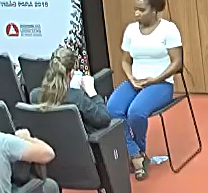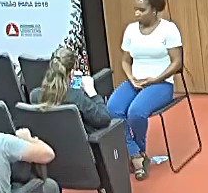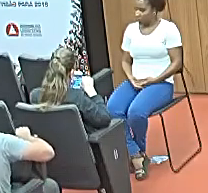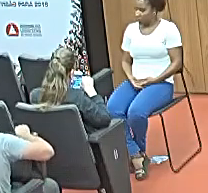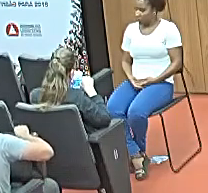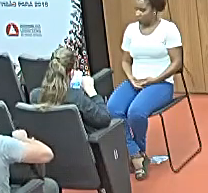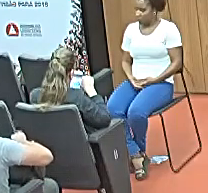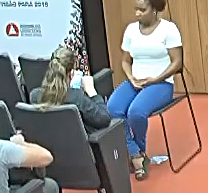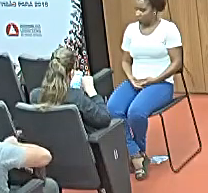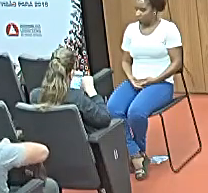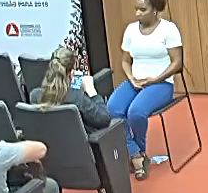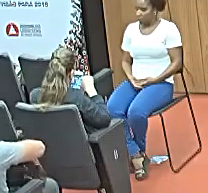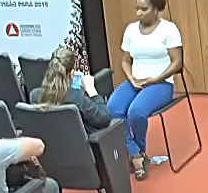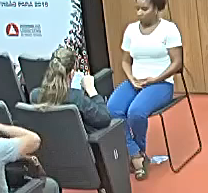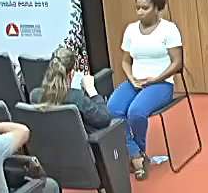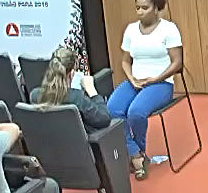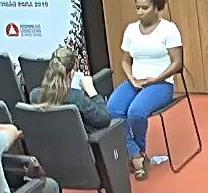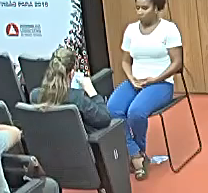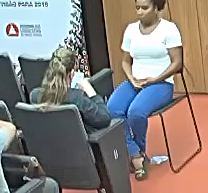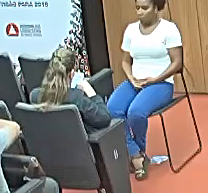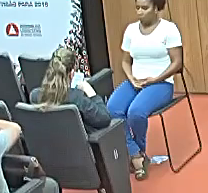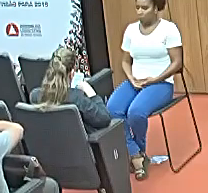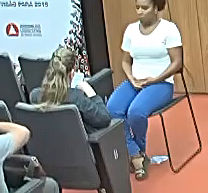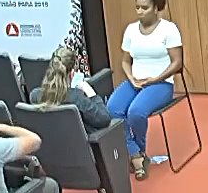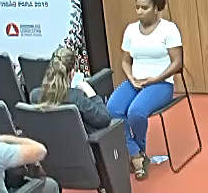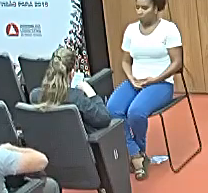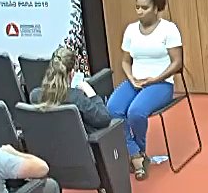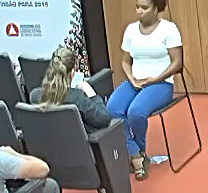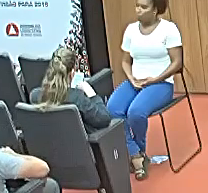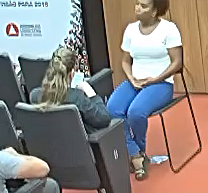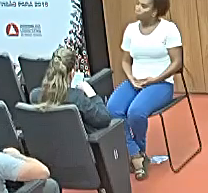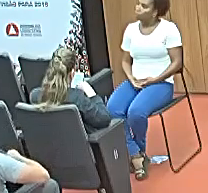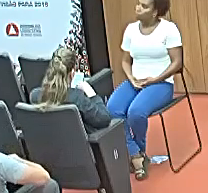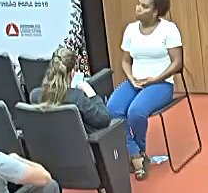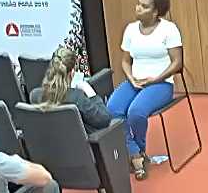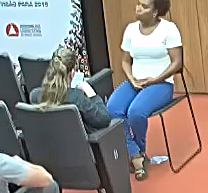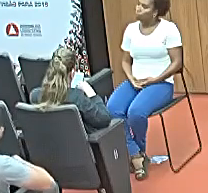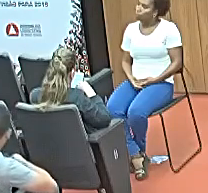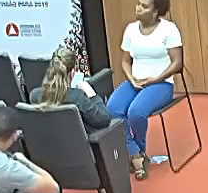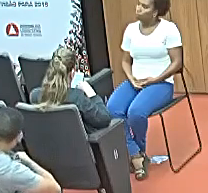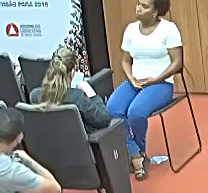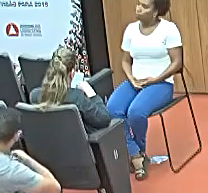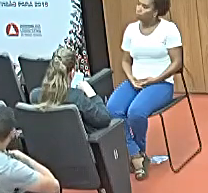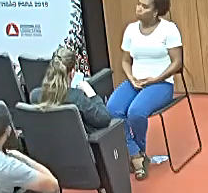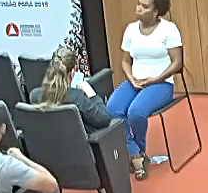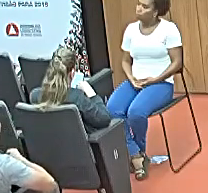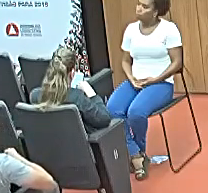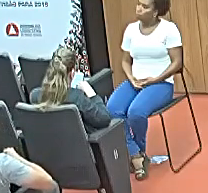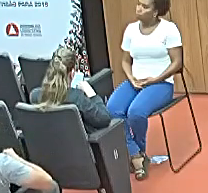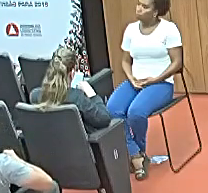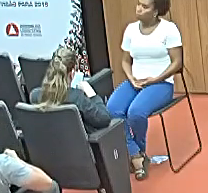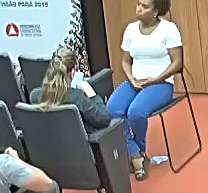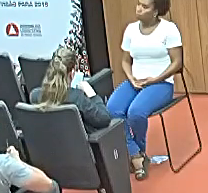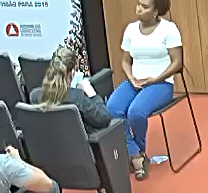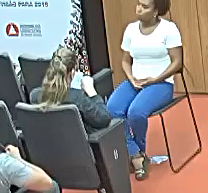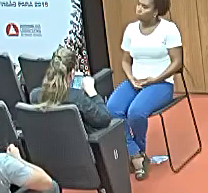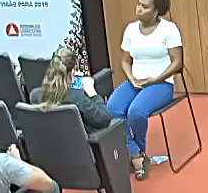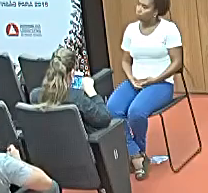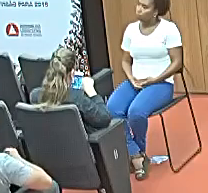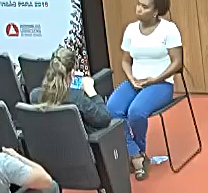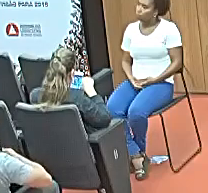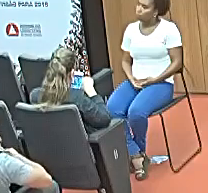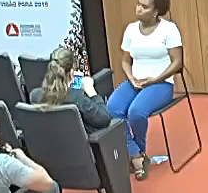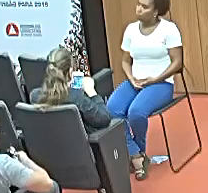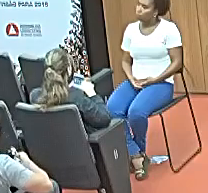instituir a ação sobre gestão da defensoria pública destinada à promoção de resolução de conflitos nos locais onde eles